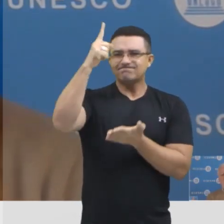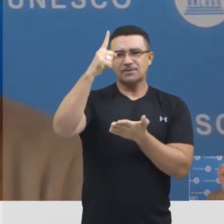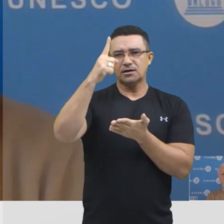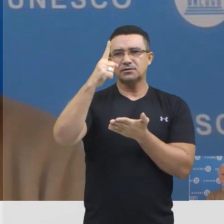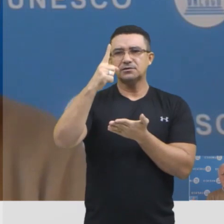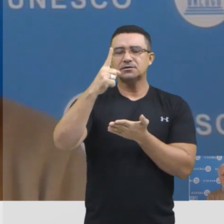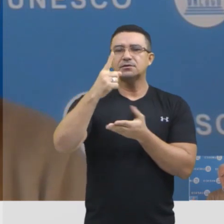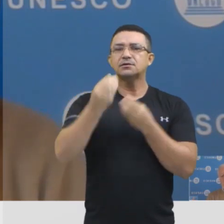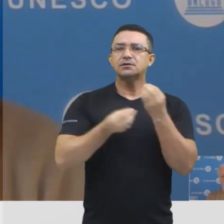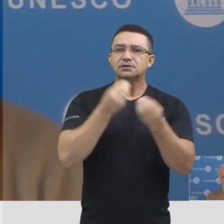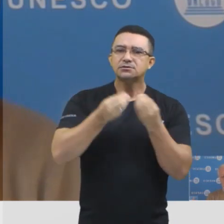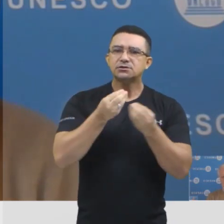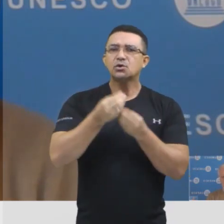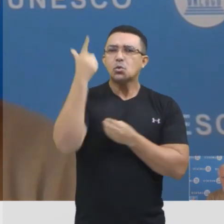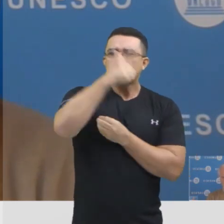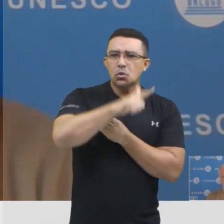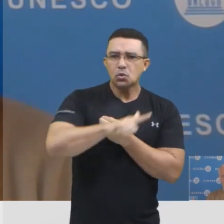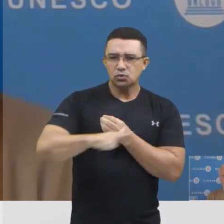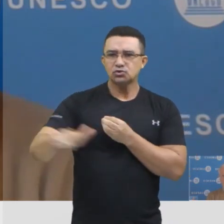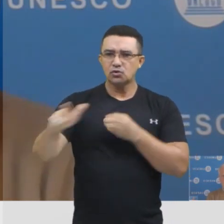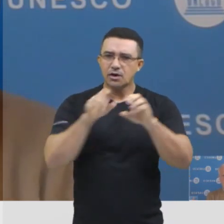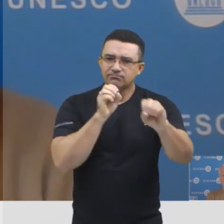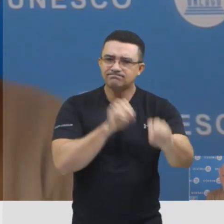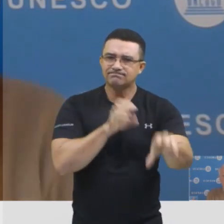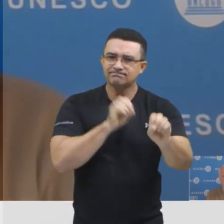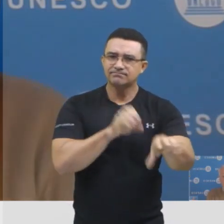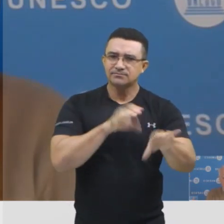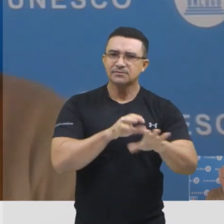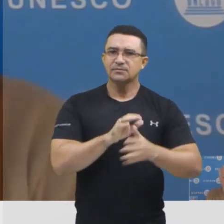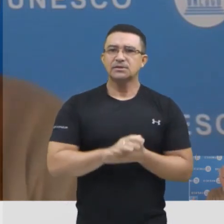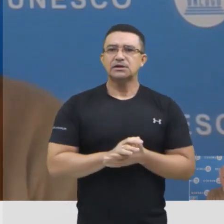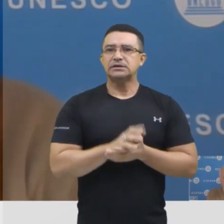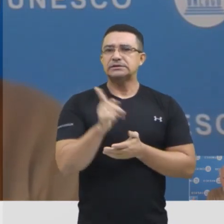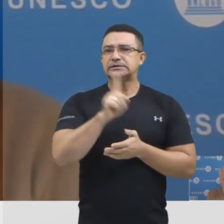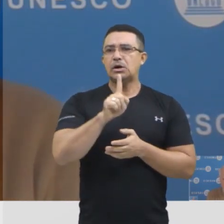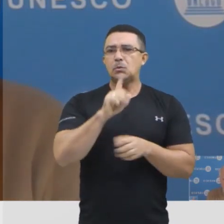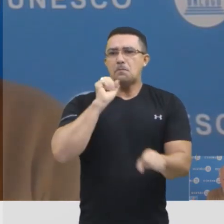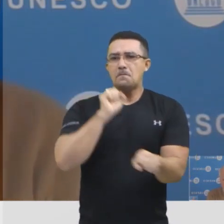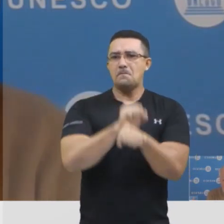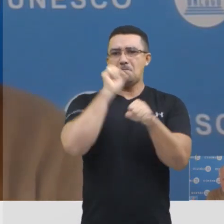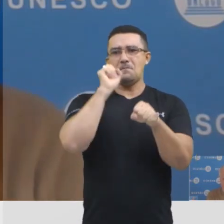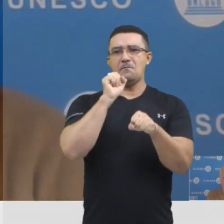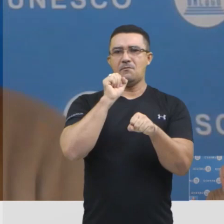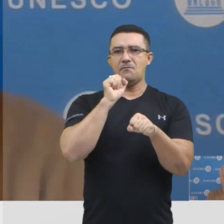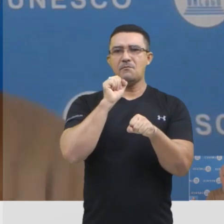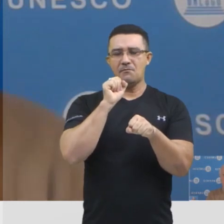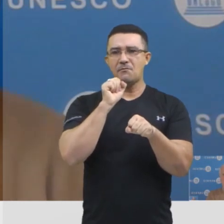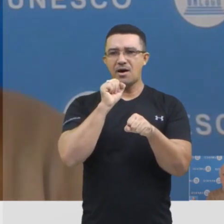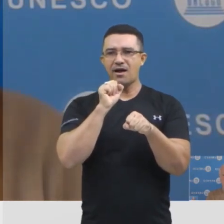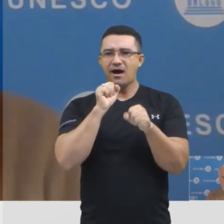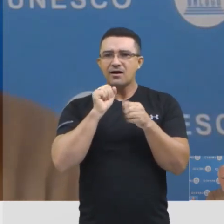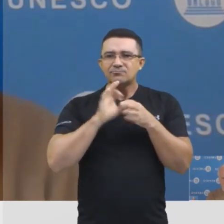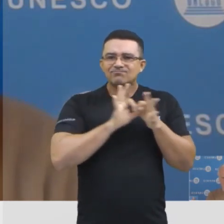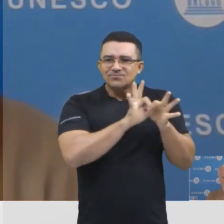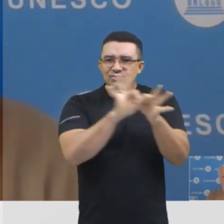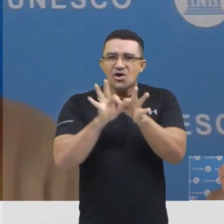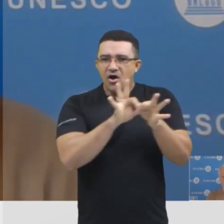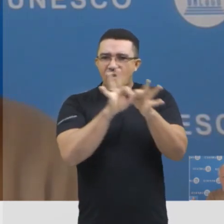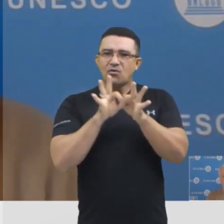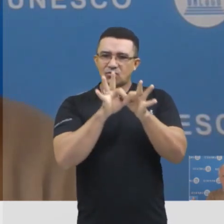assegurar essa continuidade educativa, de não interromper os nossos laços com os alunos e de